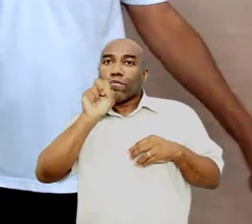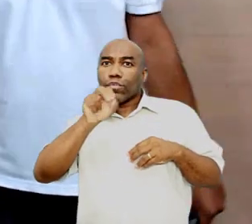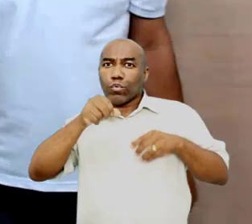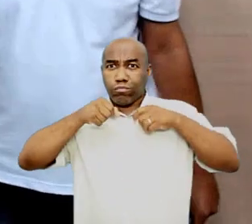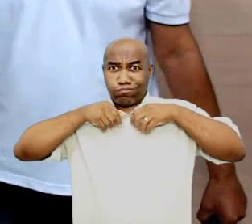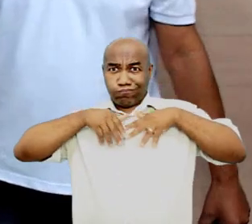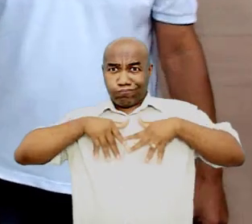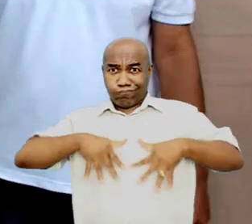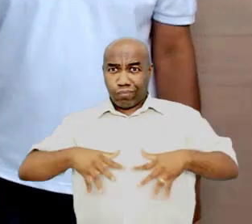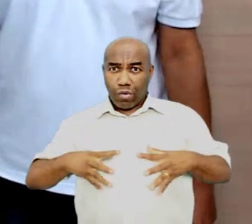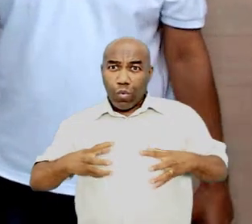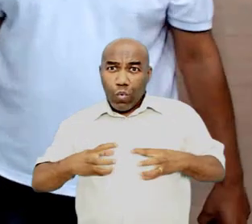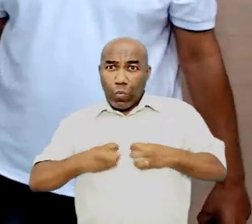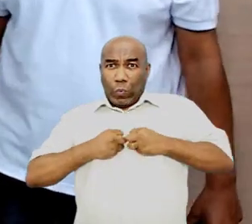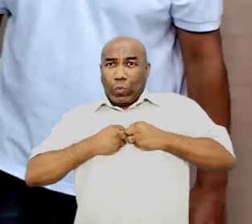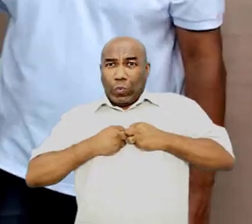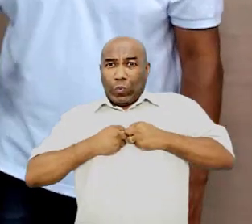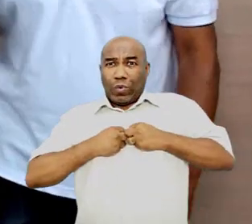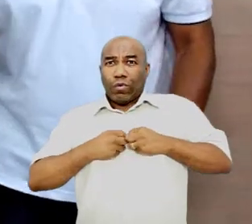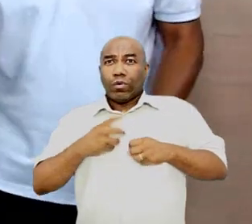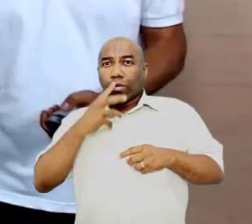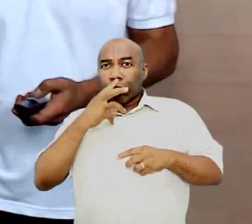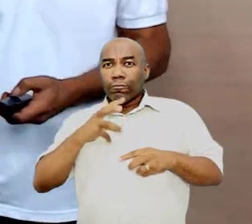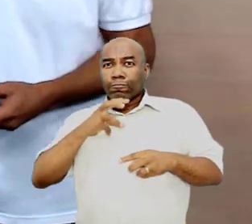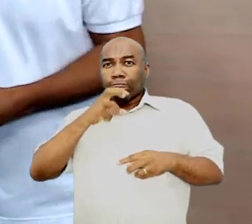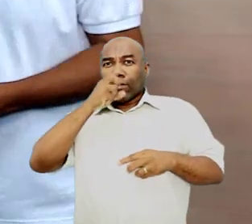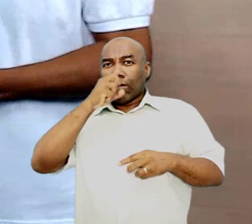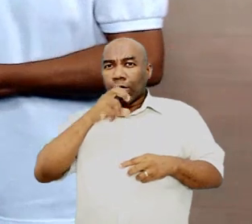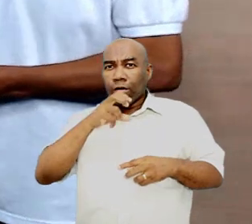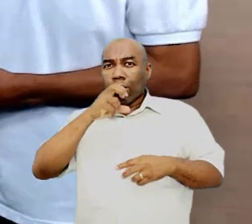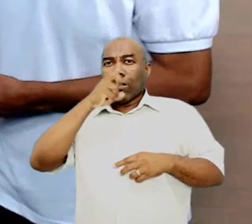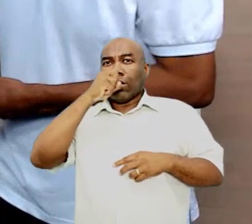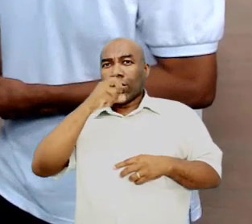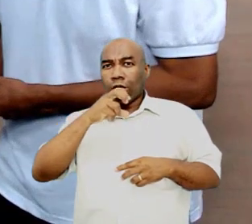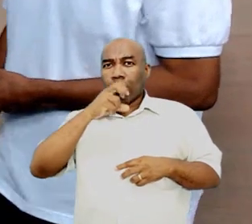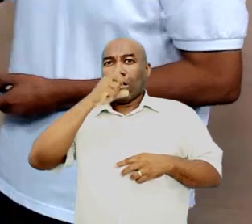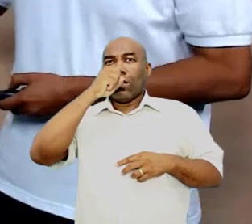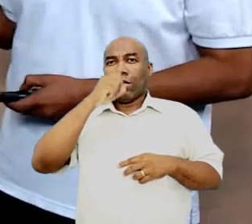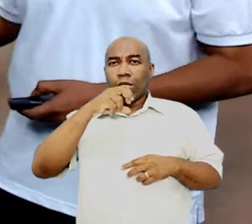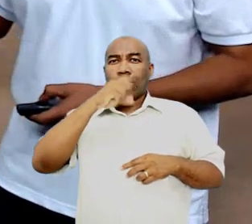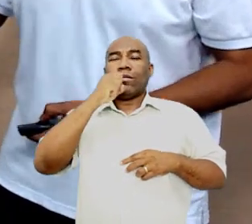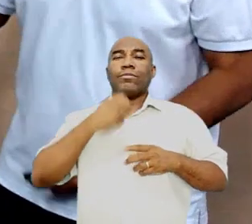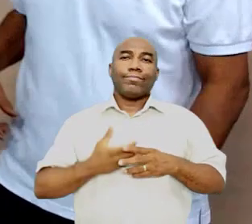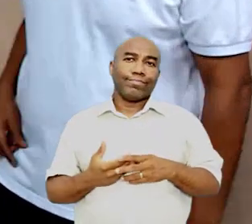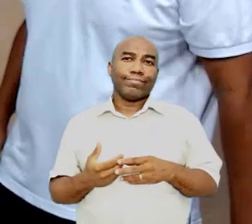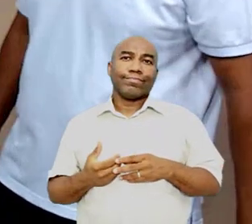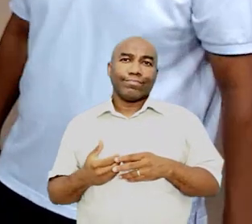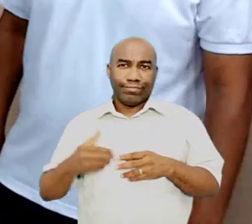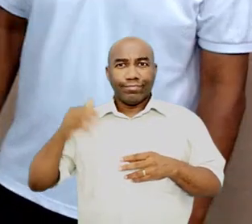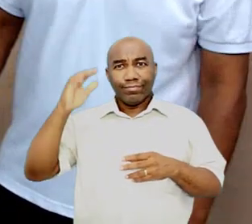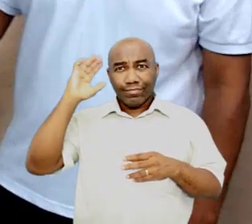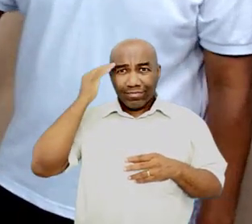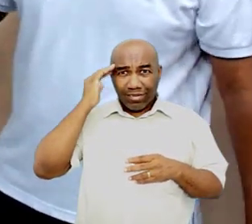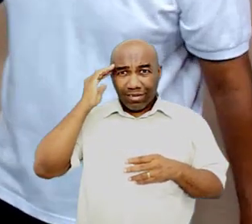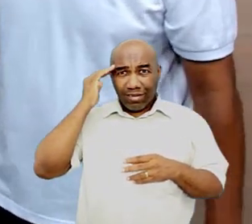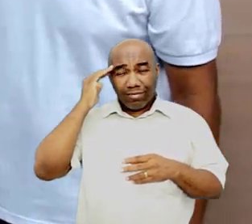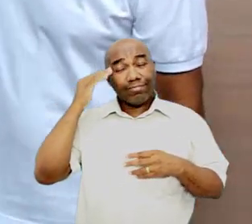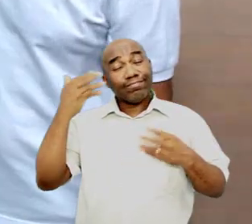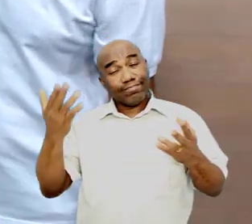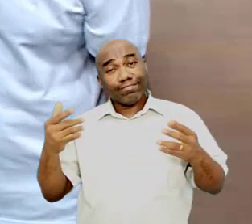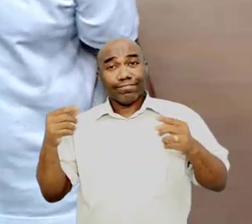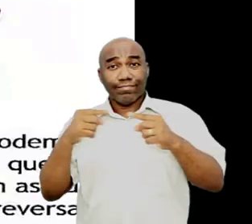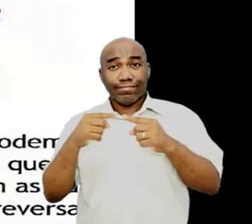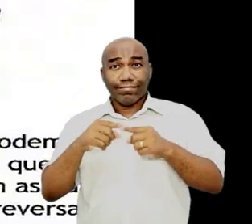da gripe. Certo? Então, assim a gente vai entendendo a função dessas proteínas.